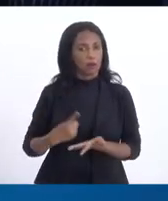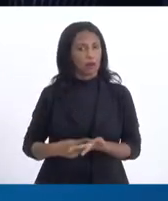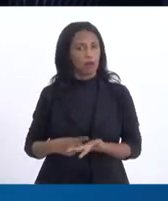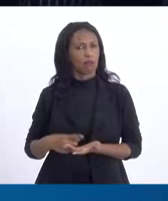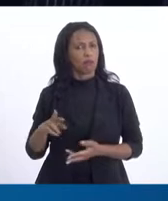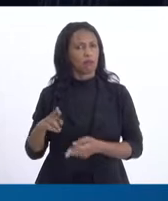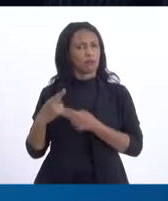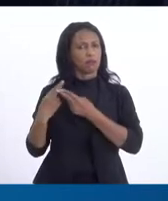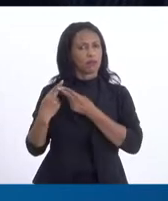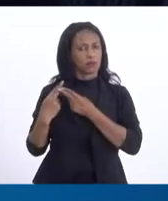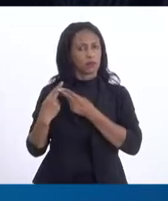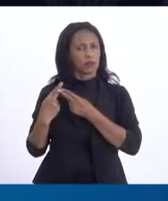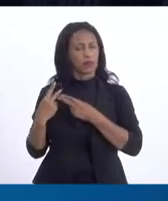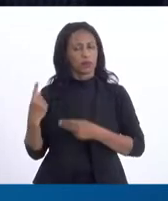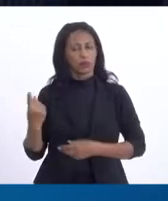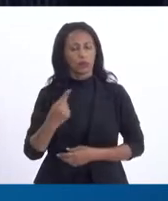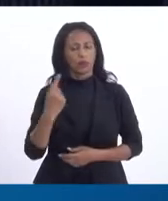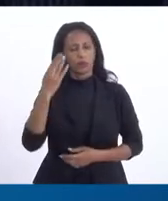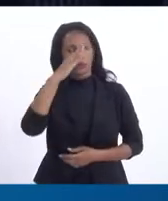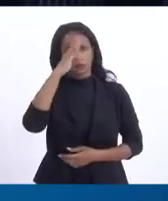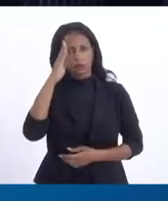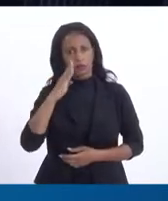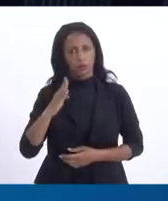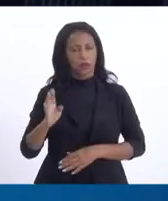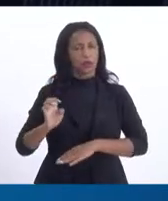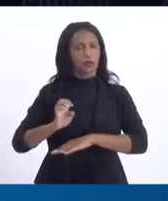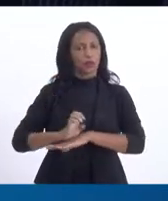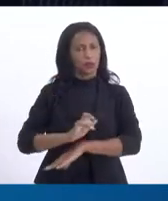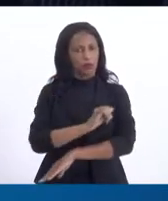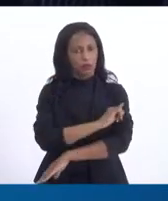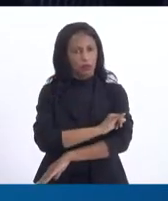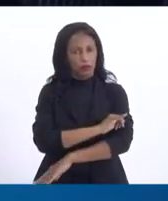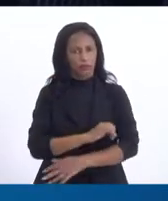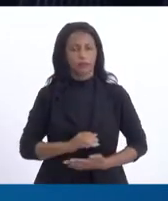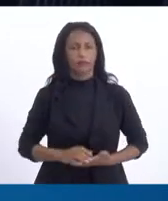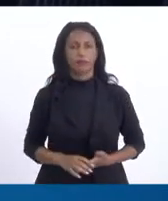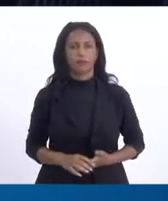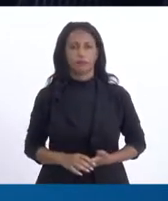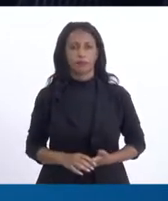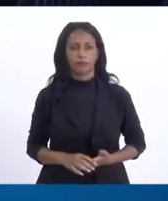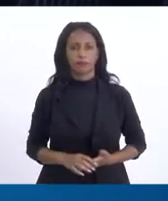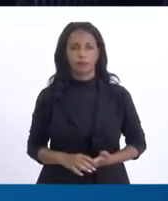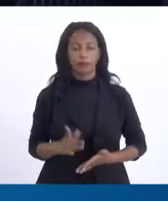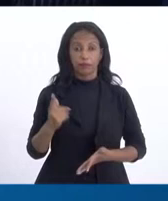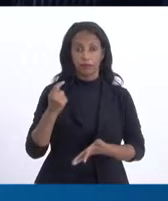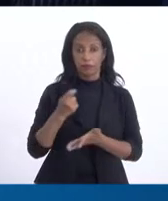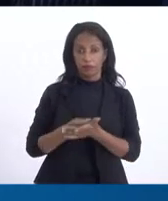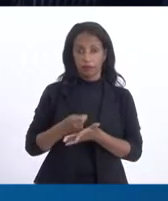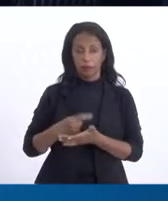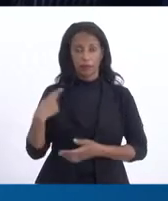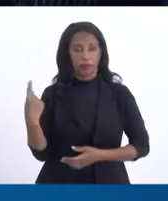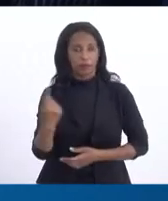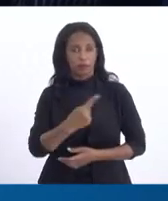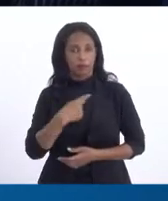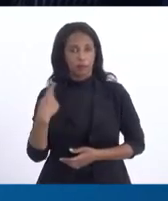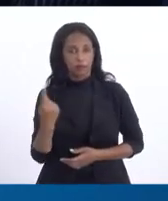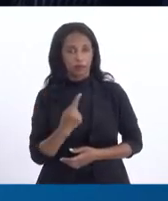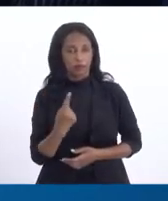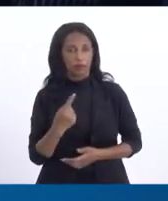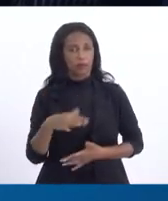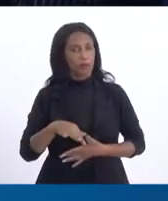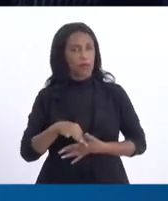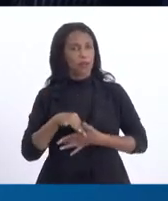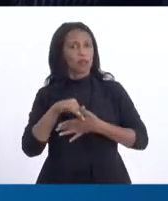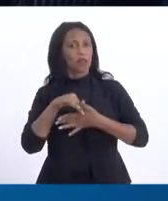e responsabilidade com o nosso Brasil e com o nosso Estado do Rio de Janeiro. É obrigação nossa,